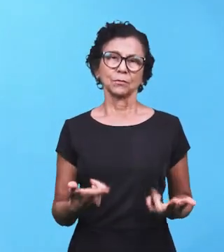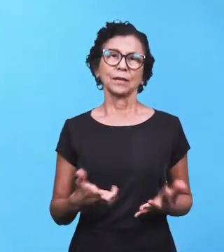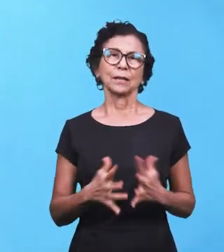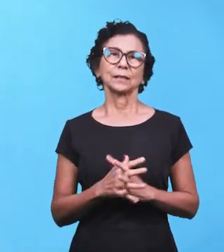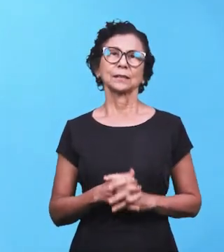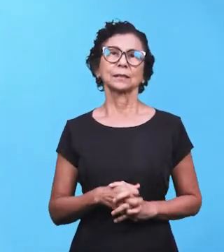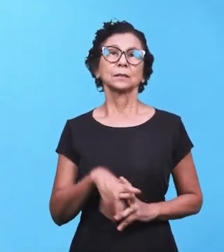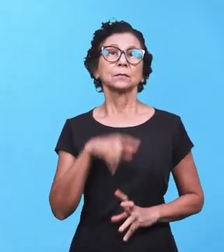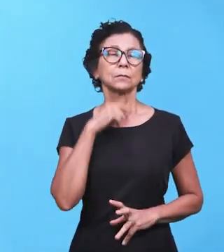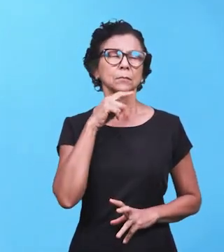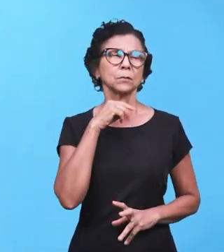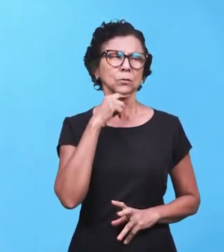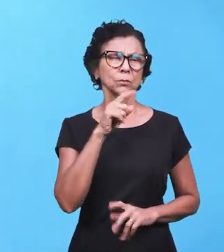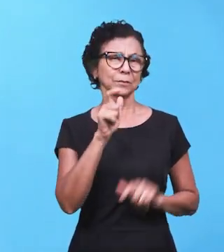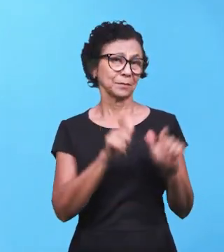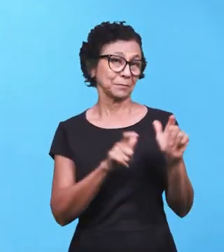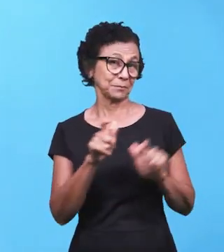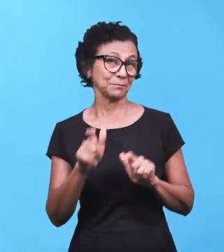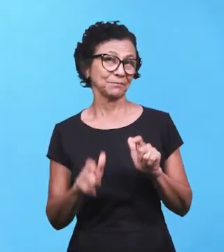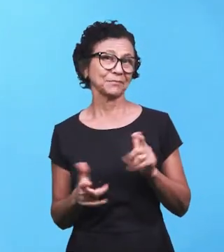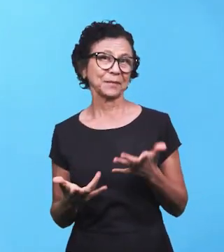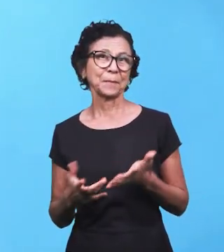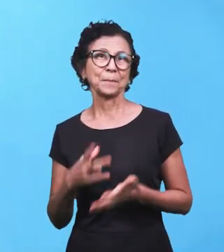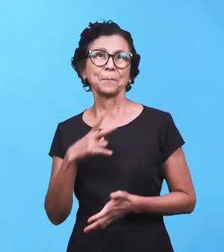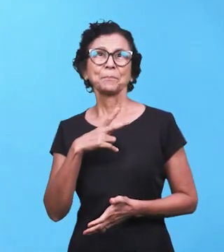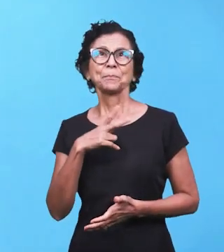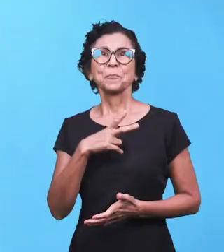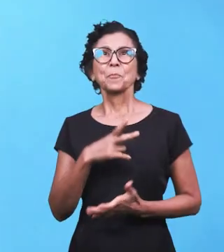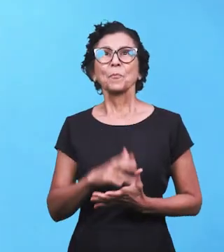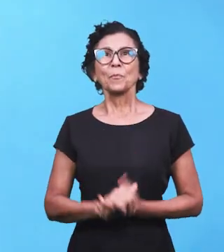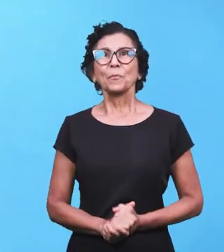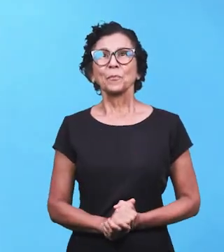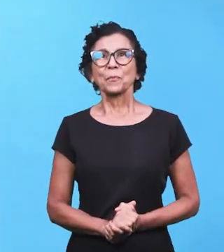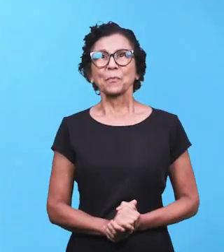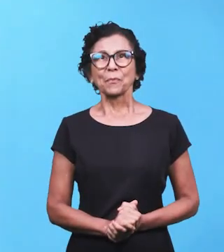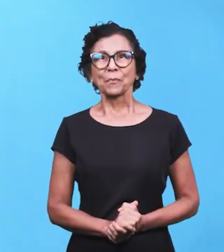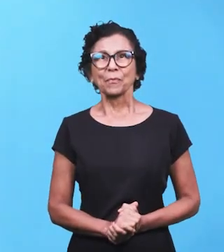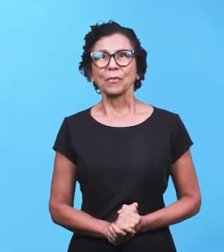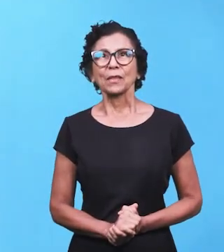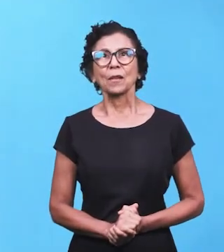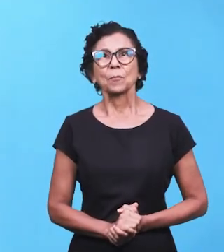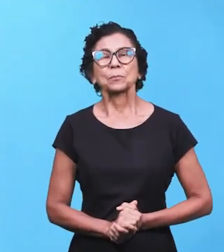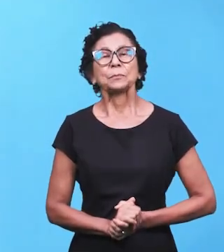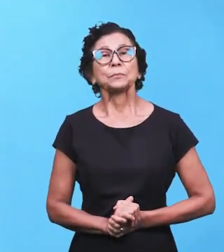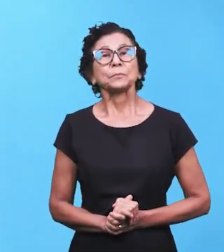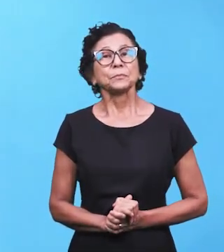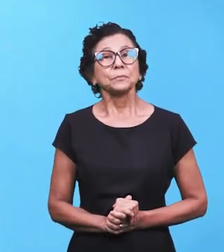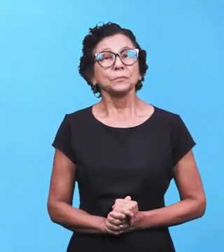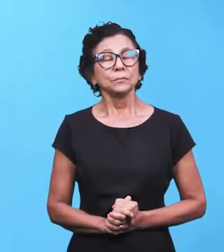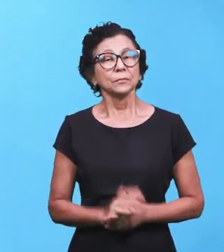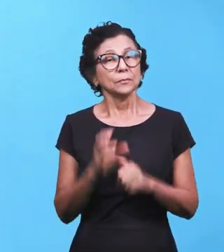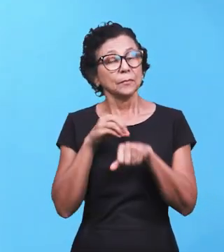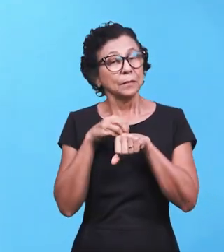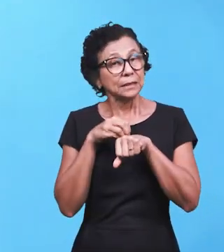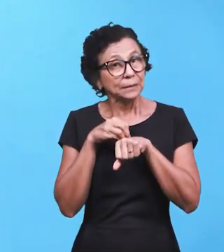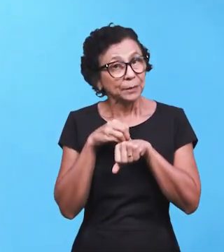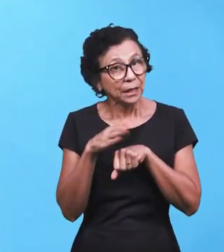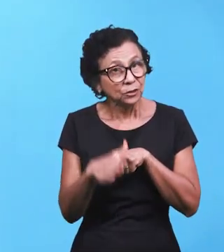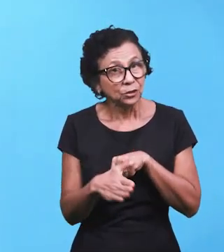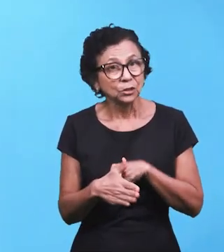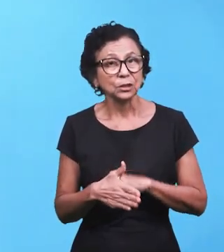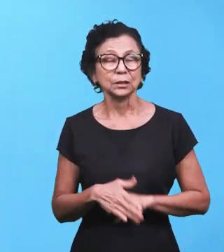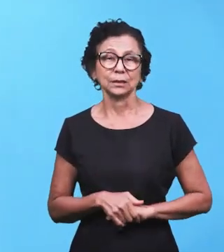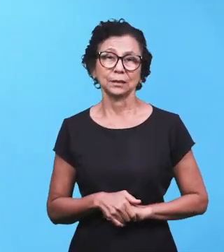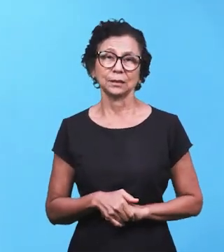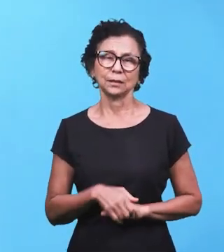escova, são muitas dúvidas, que cada pessoa tem uma dúvida em particular, e eu coloquei aqui as situações, mas eu recomendo que